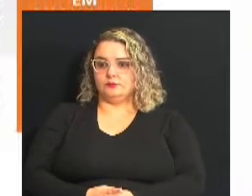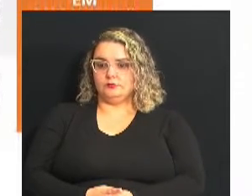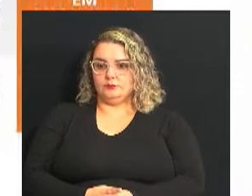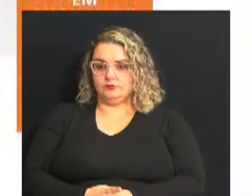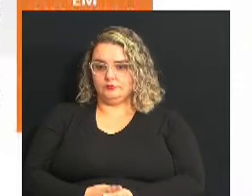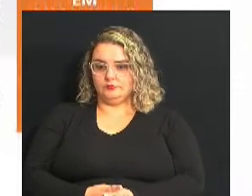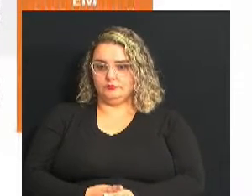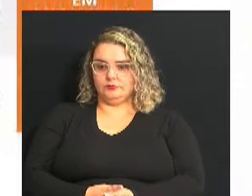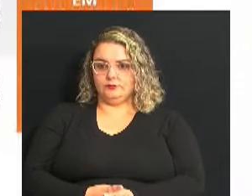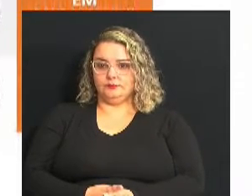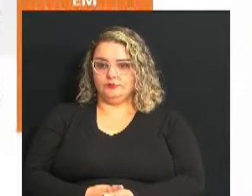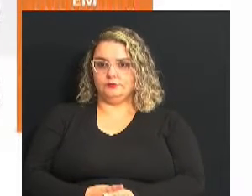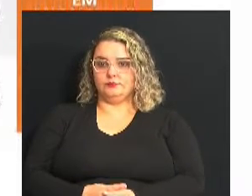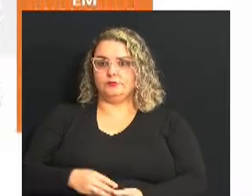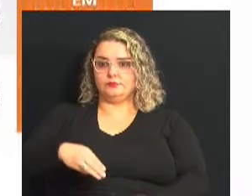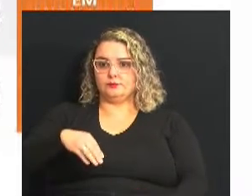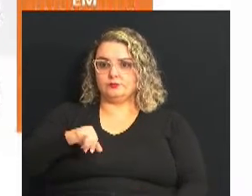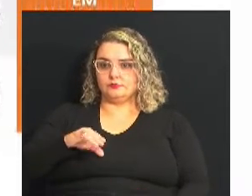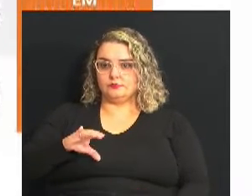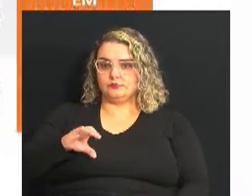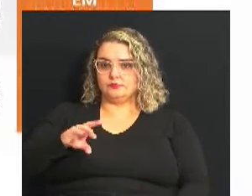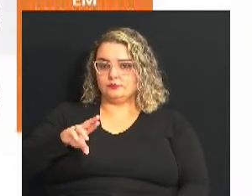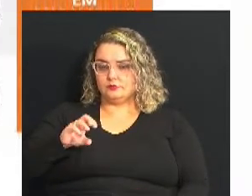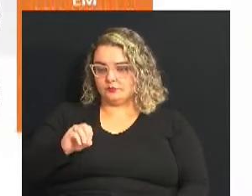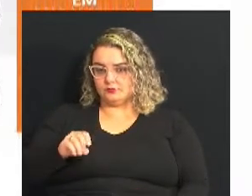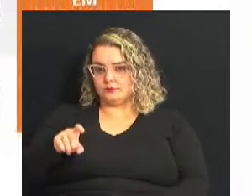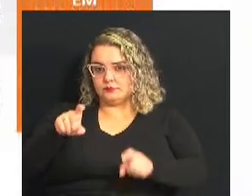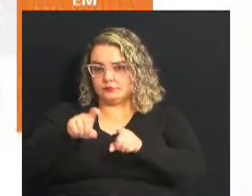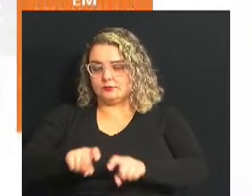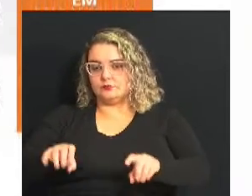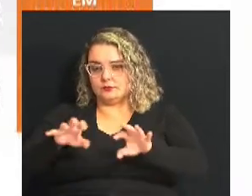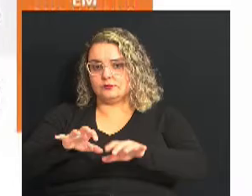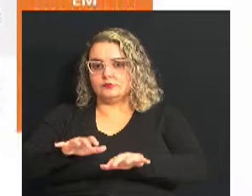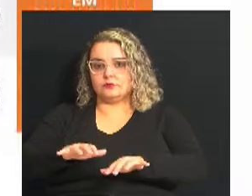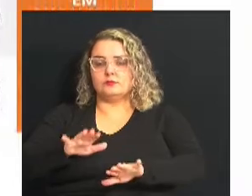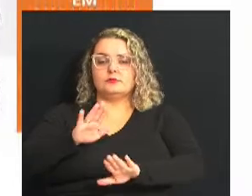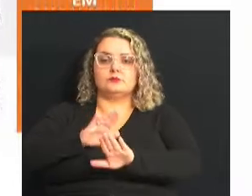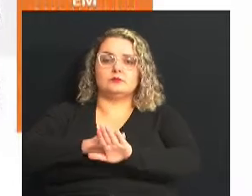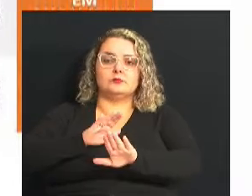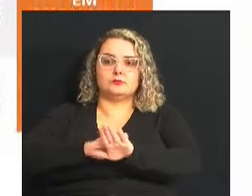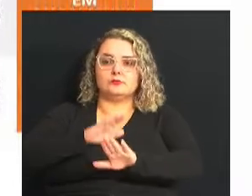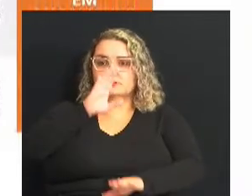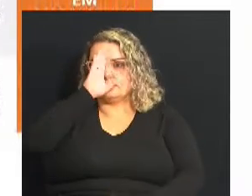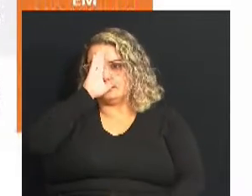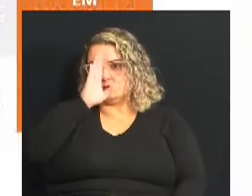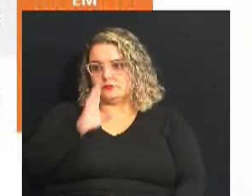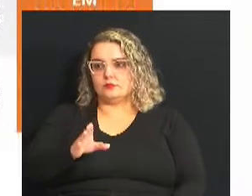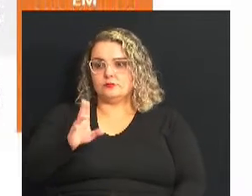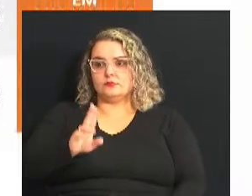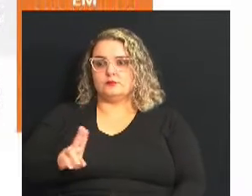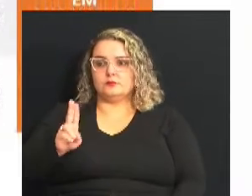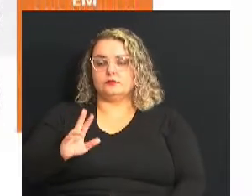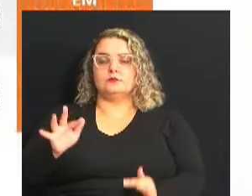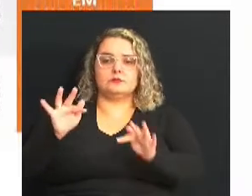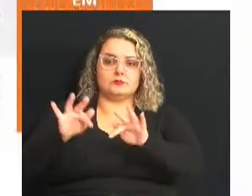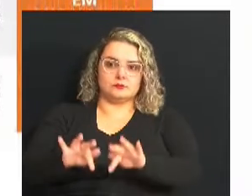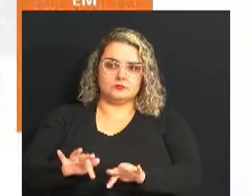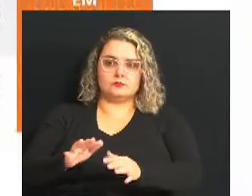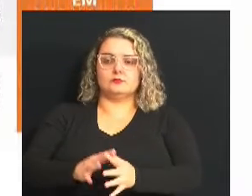voltadas para a microinformática de forma geral, né, atuando diretamente com o usuário final, né,